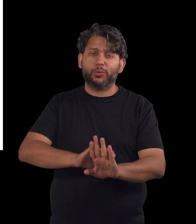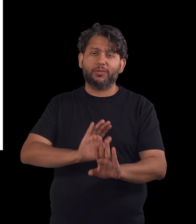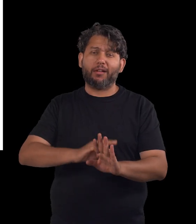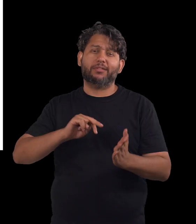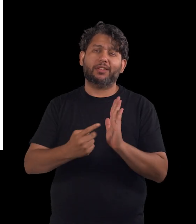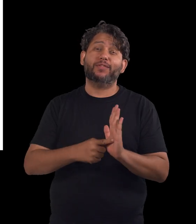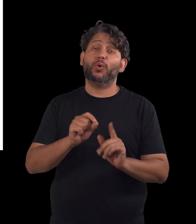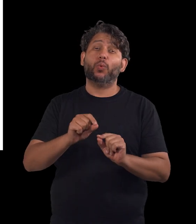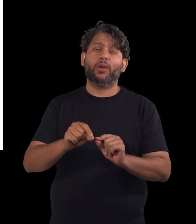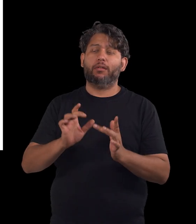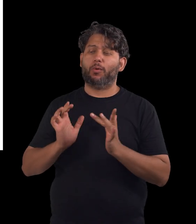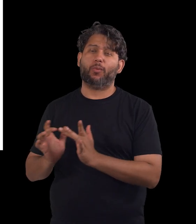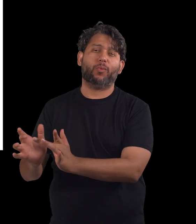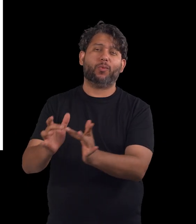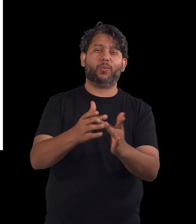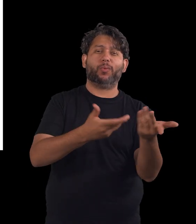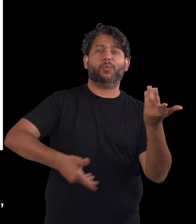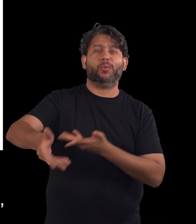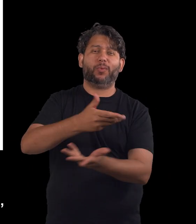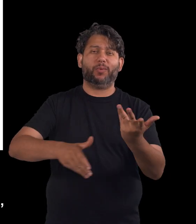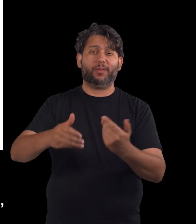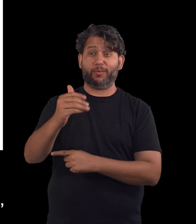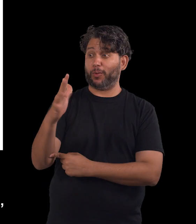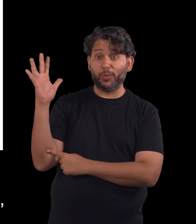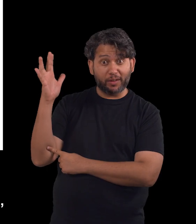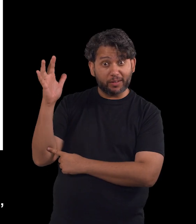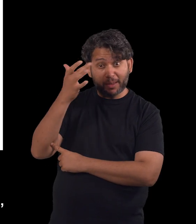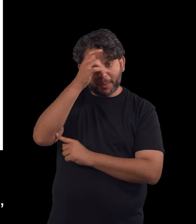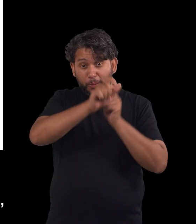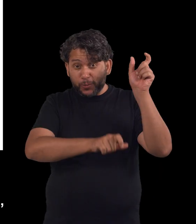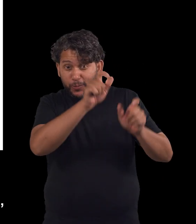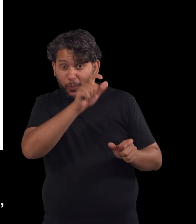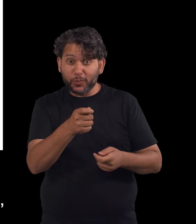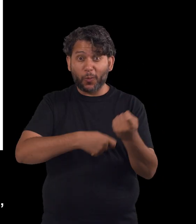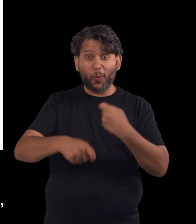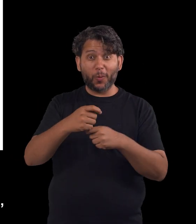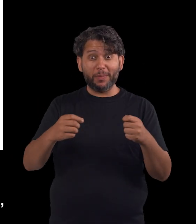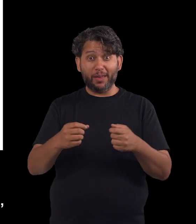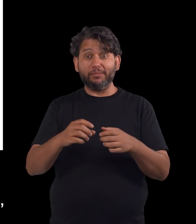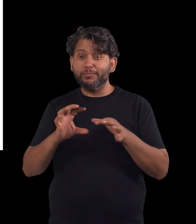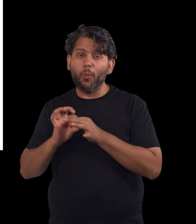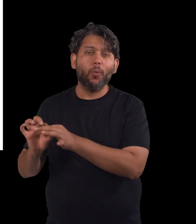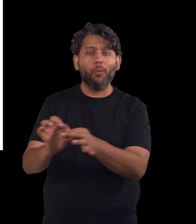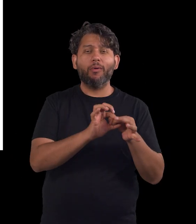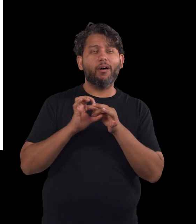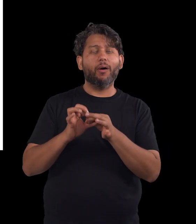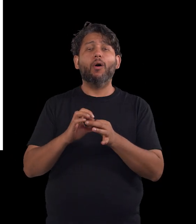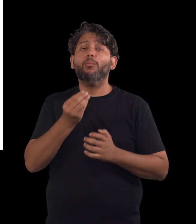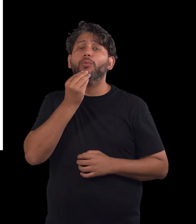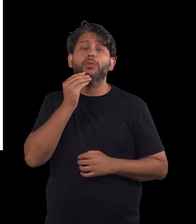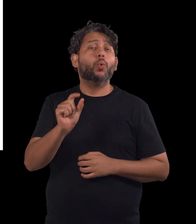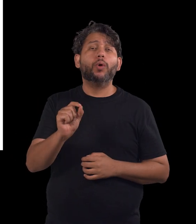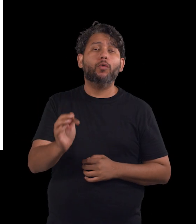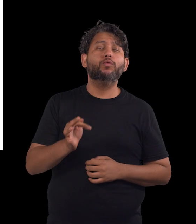faz parte de um grande sistema interligado. Quando natureza, pessoas e economia caminham juntas, abrimos